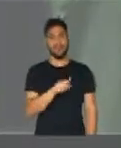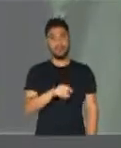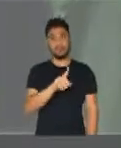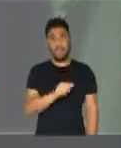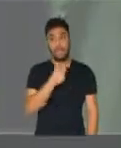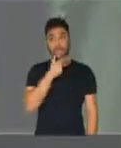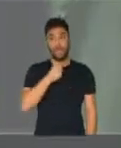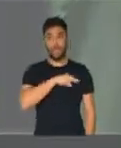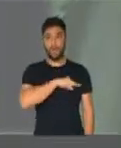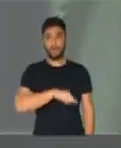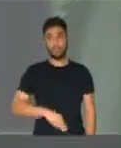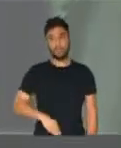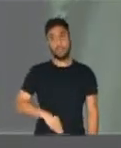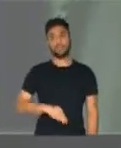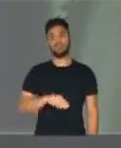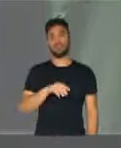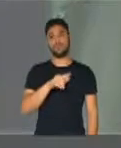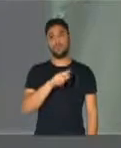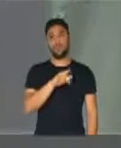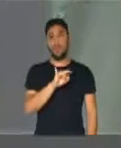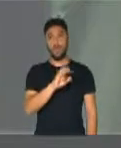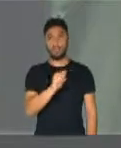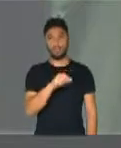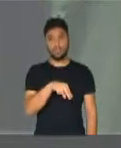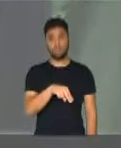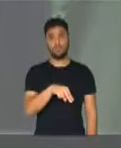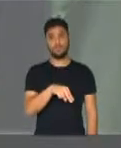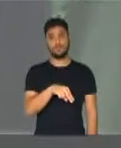na pessoa do ministro Guardia,